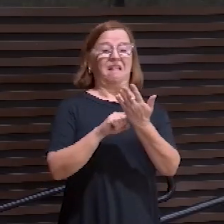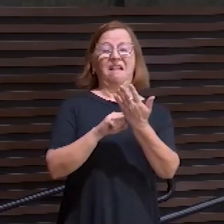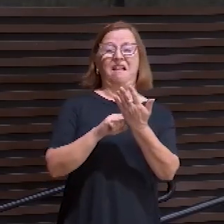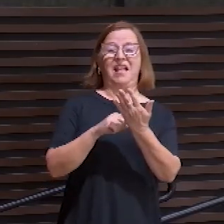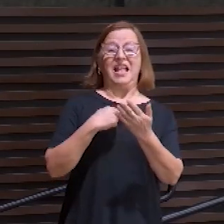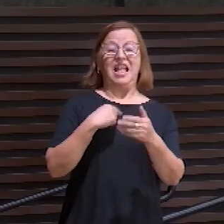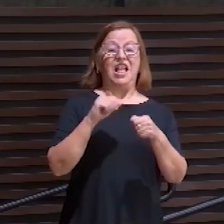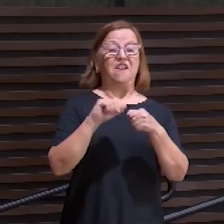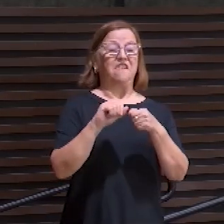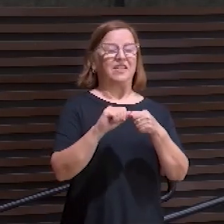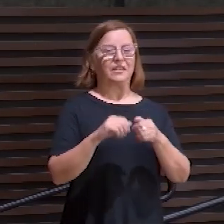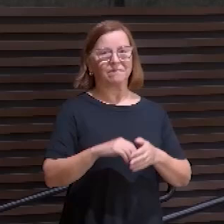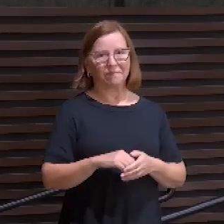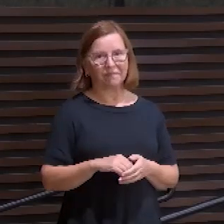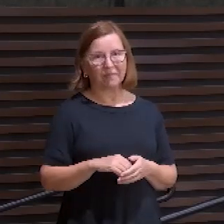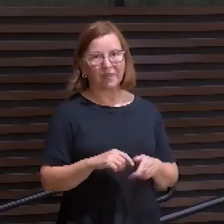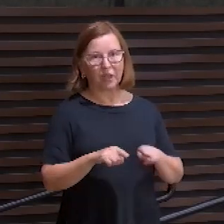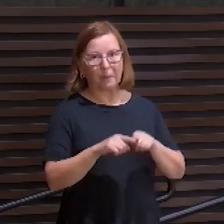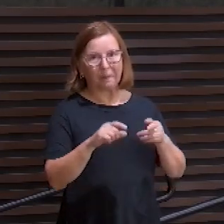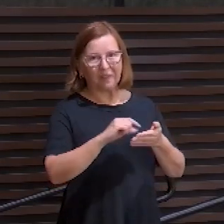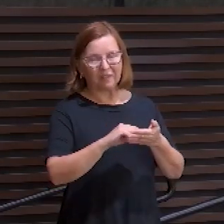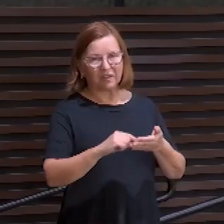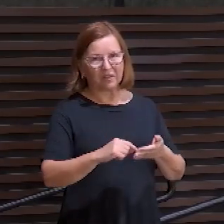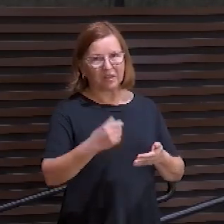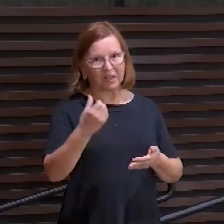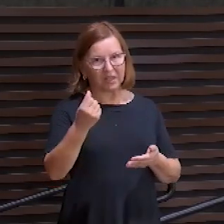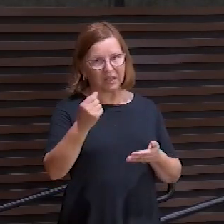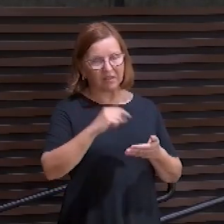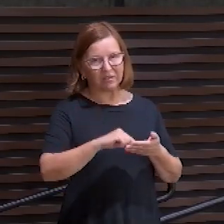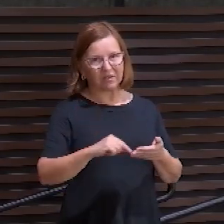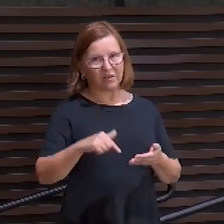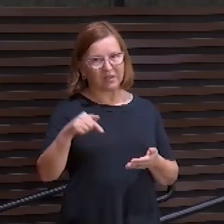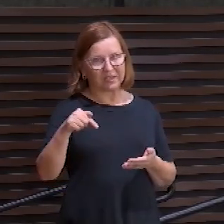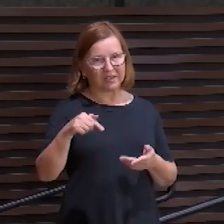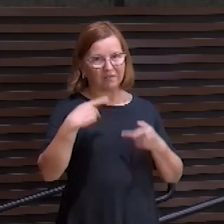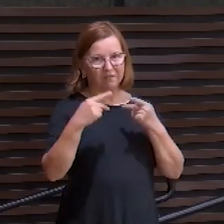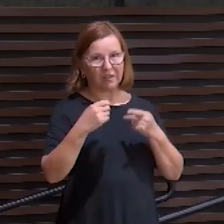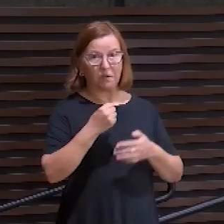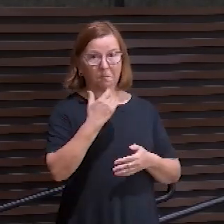Agora aqui no versículo 6 e 7 entra o bem e o mal.